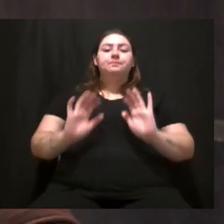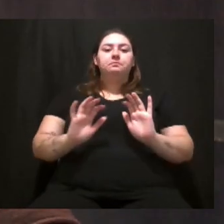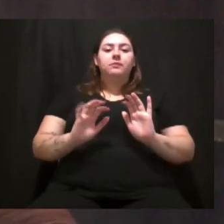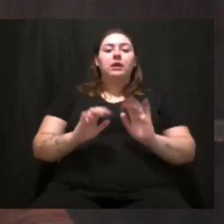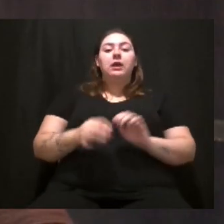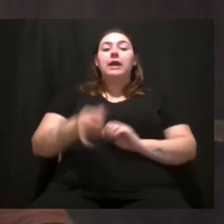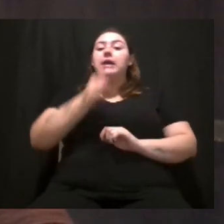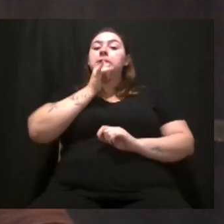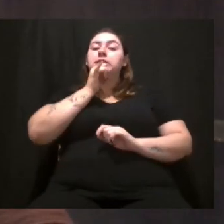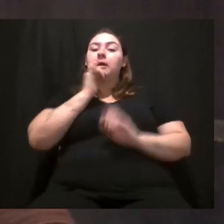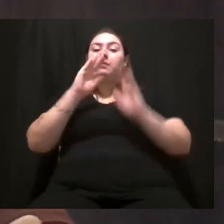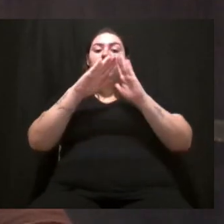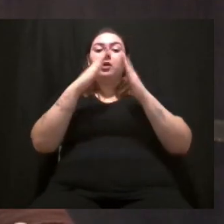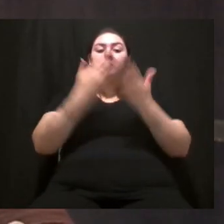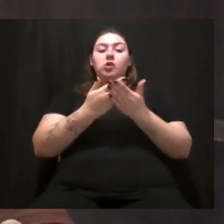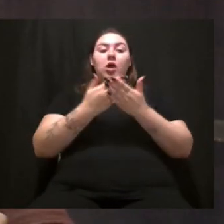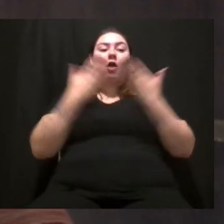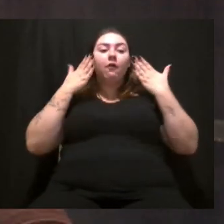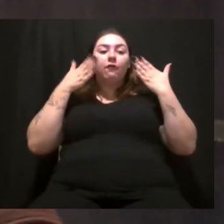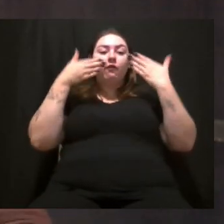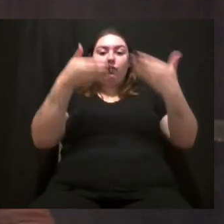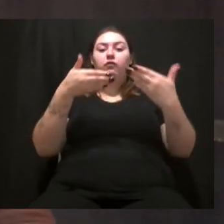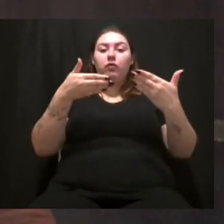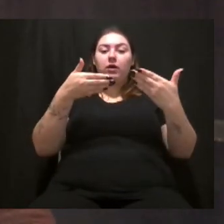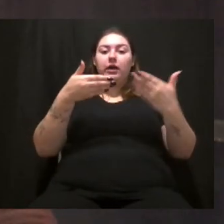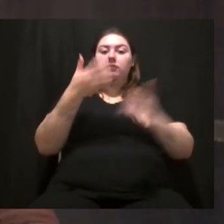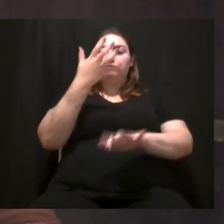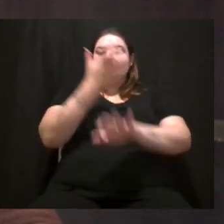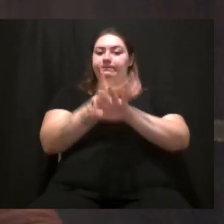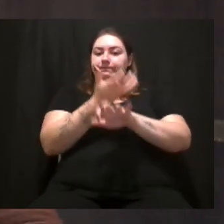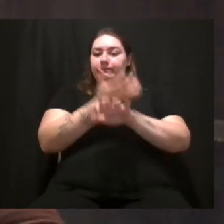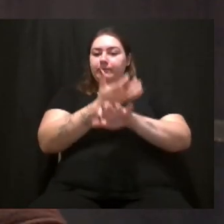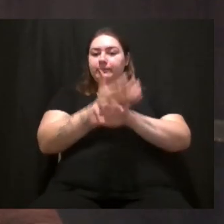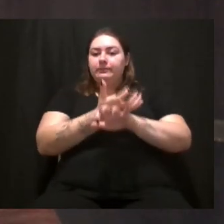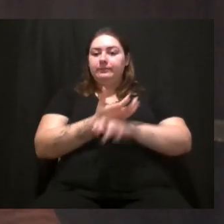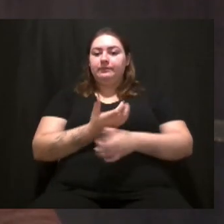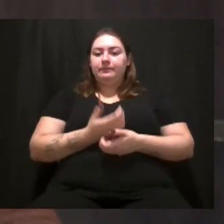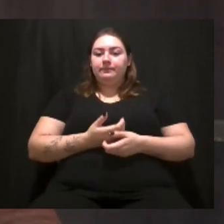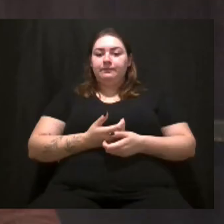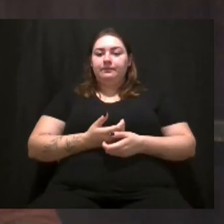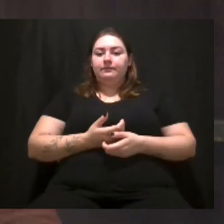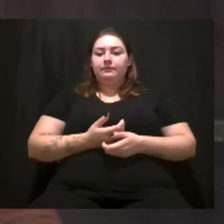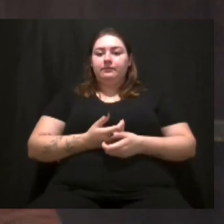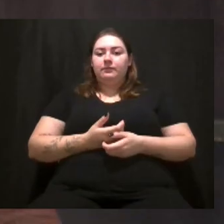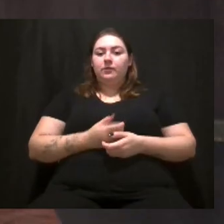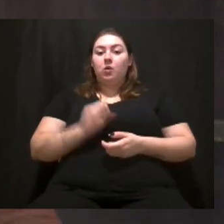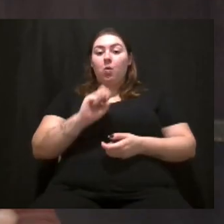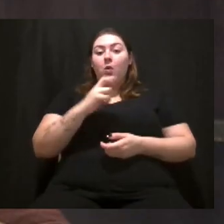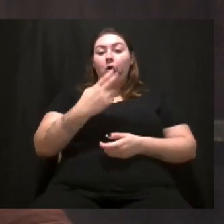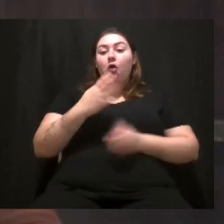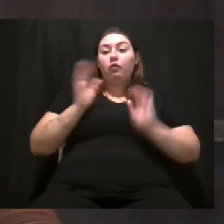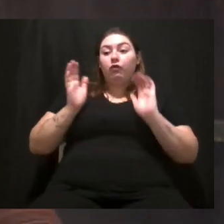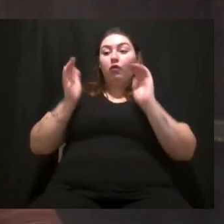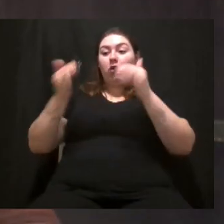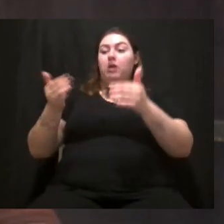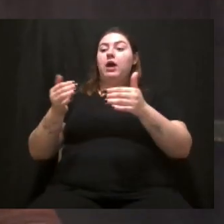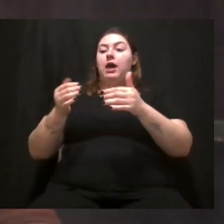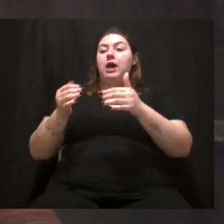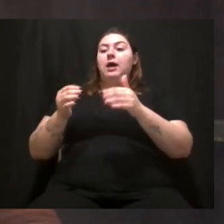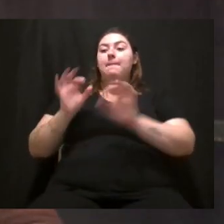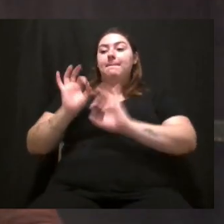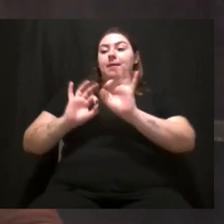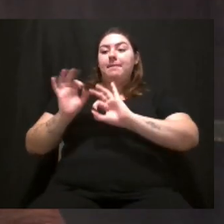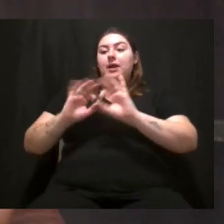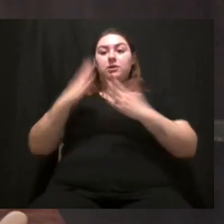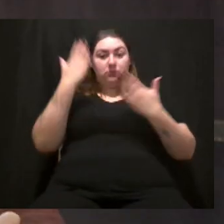muito voltadas para conteúdo. Tem outras escolas que são muito voltadas para preparação para o vestibular. Tem algumas